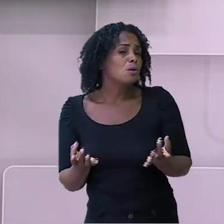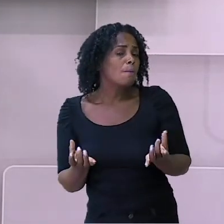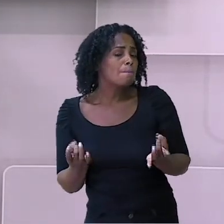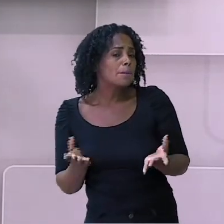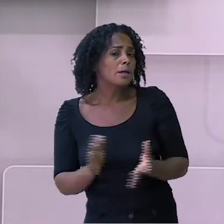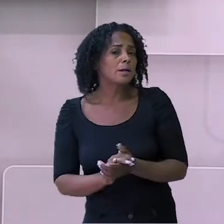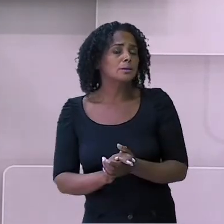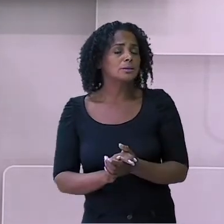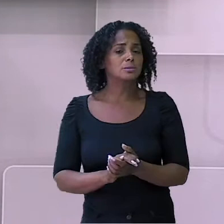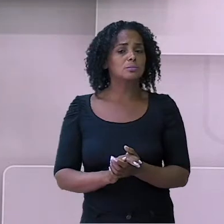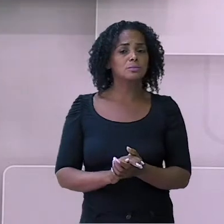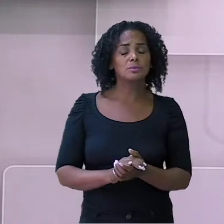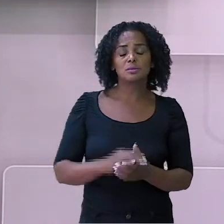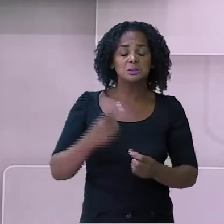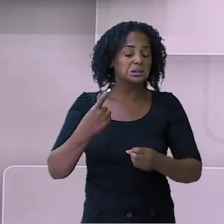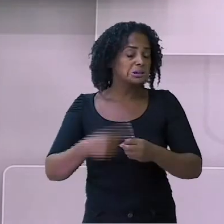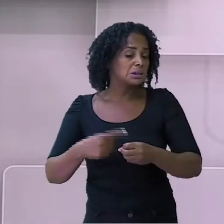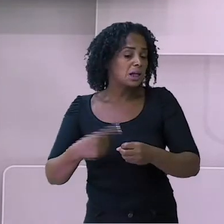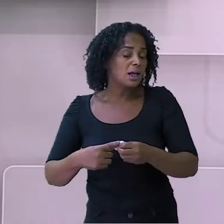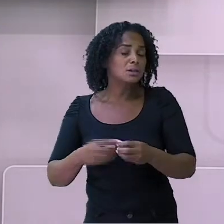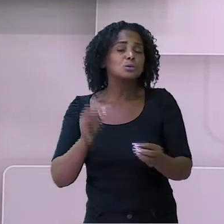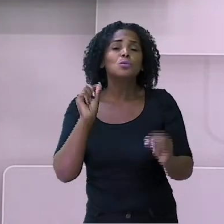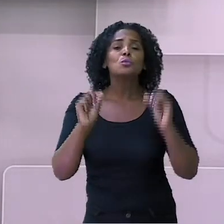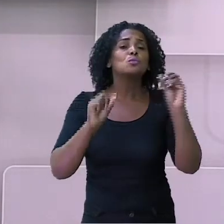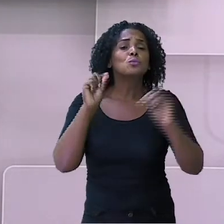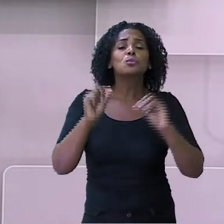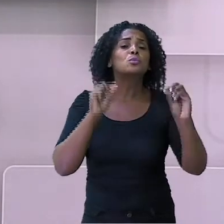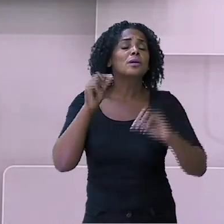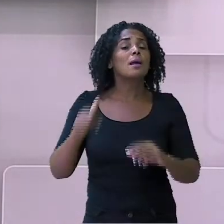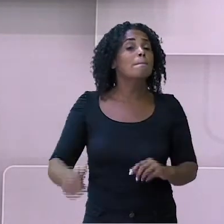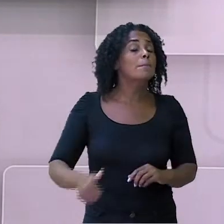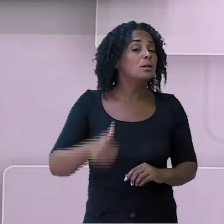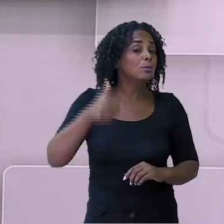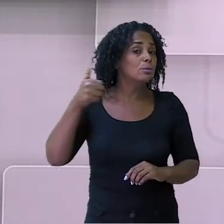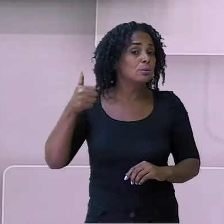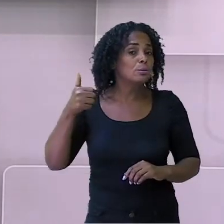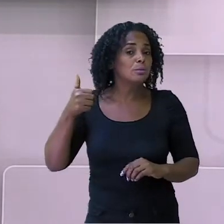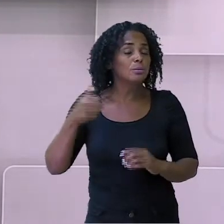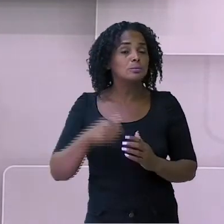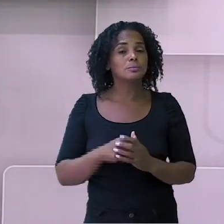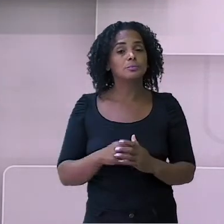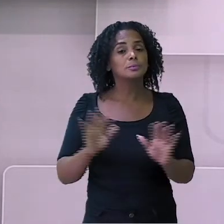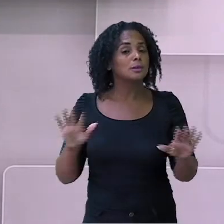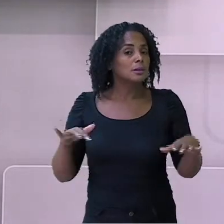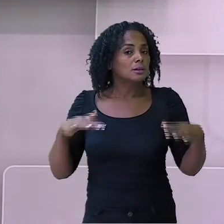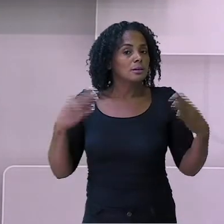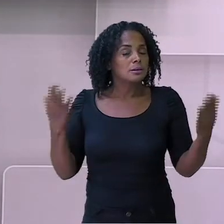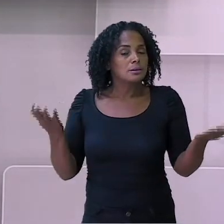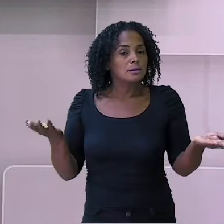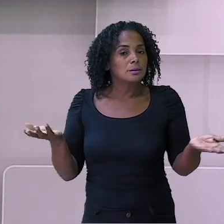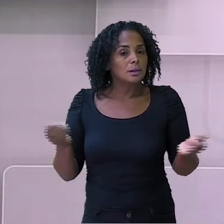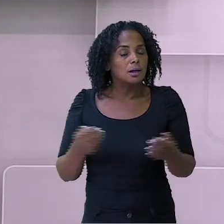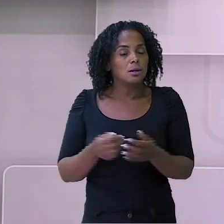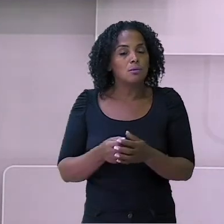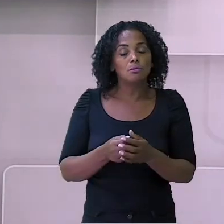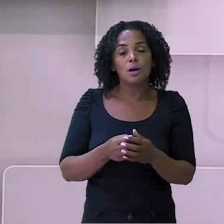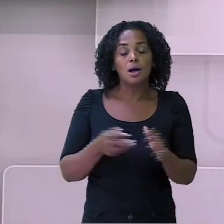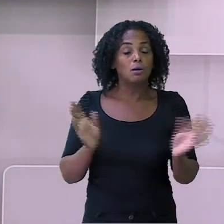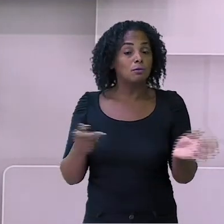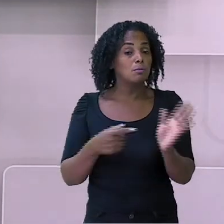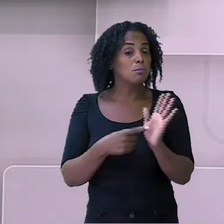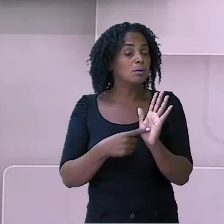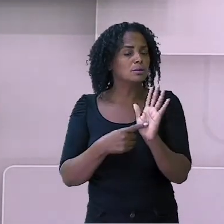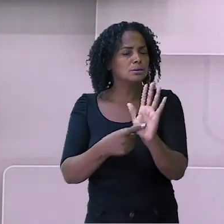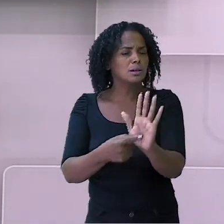ao longo do tempo, com as melhorias, vão se beneficiando cada vez mais. Então, o objetivo da nossa aula é